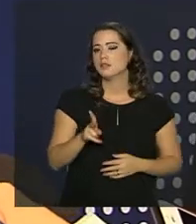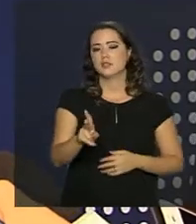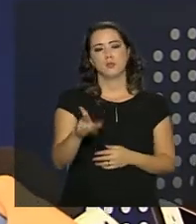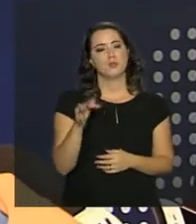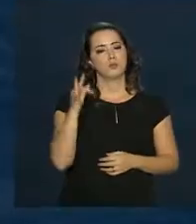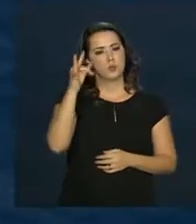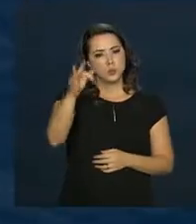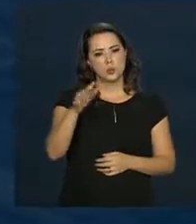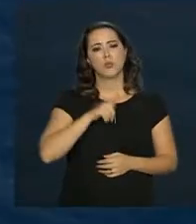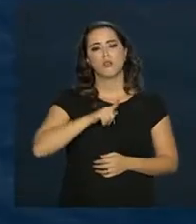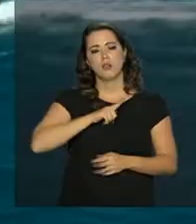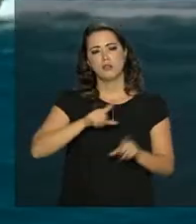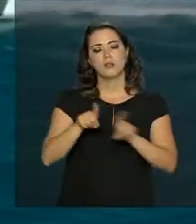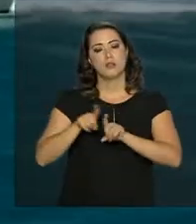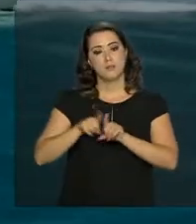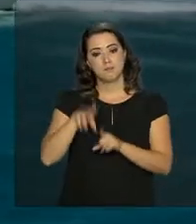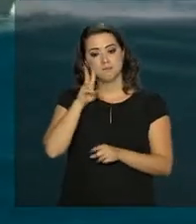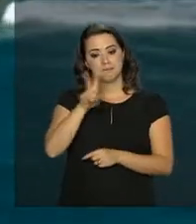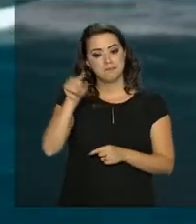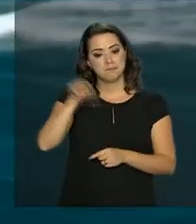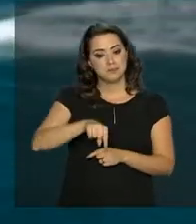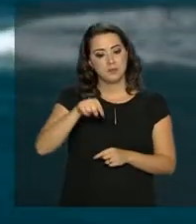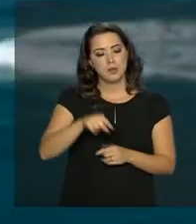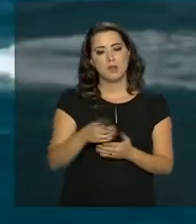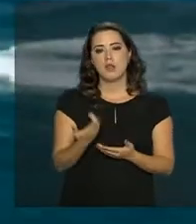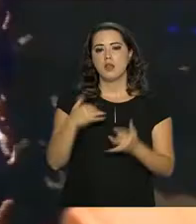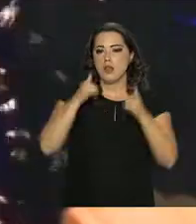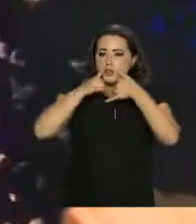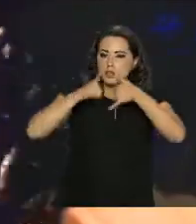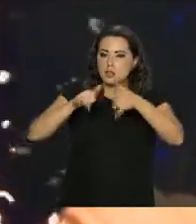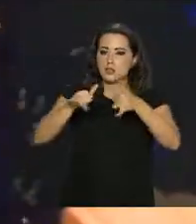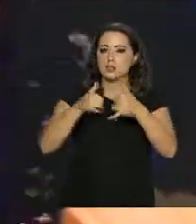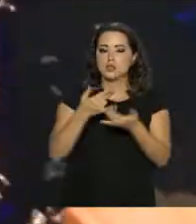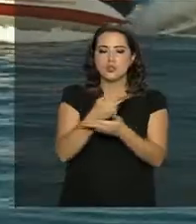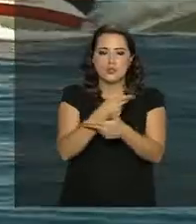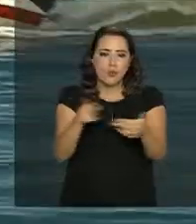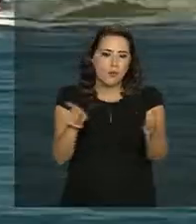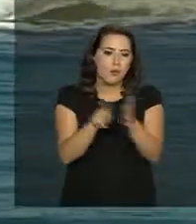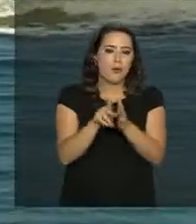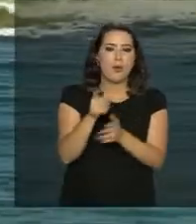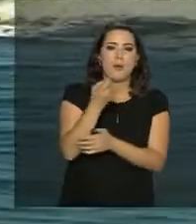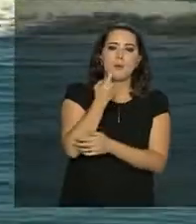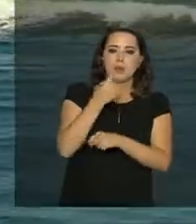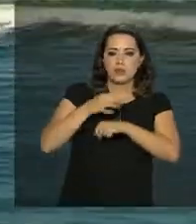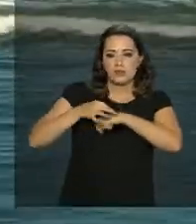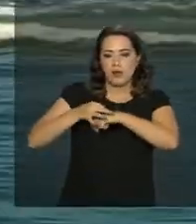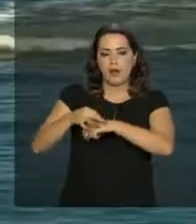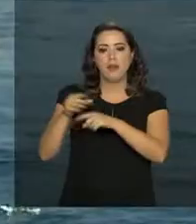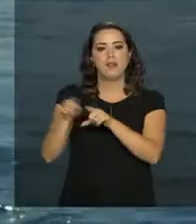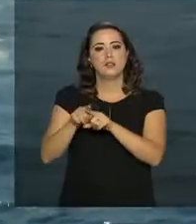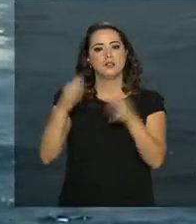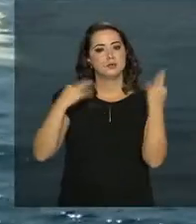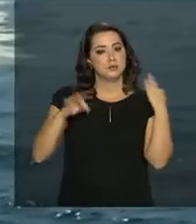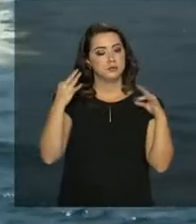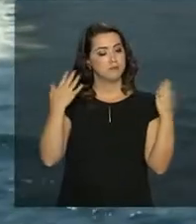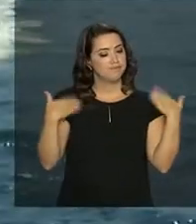gerações possam desfrutar, além dessa fonte de energia, de proteínas, mas também do turismo e do